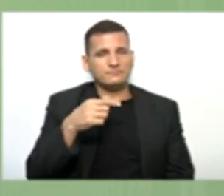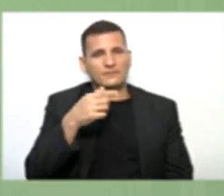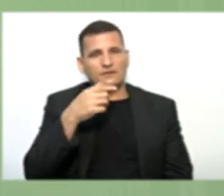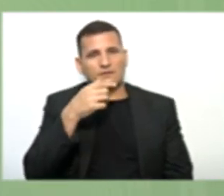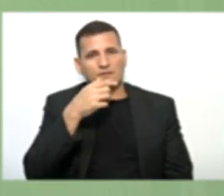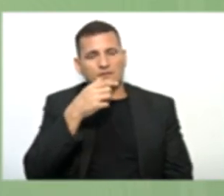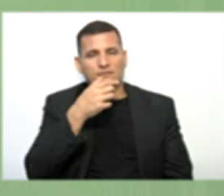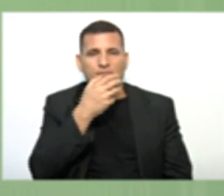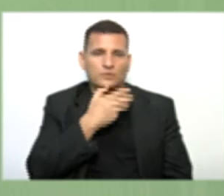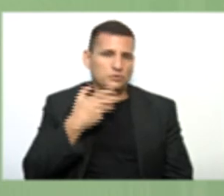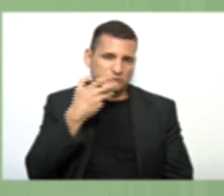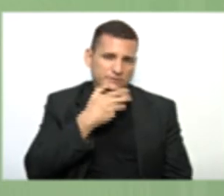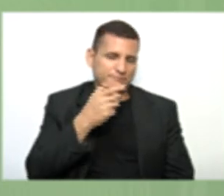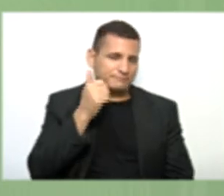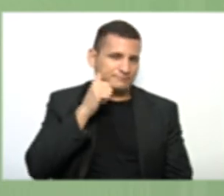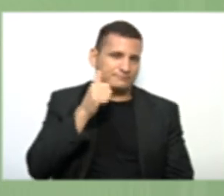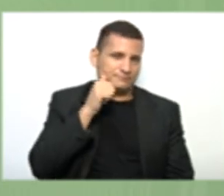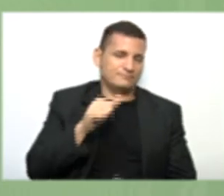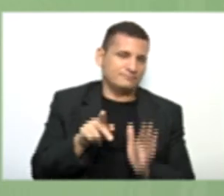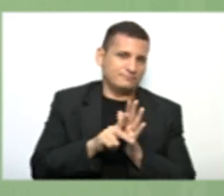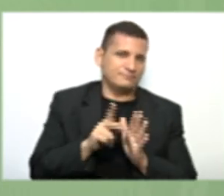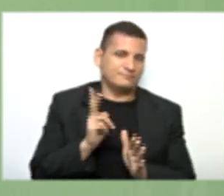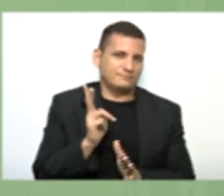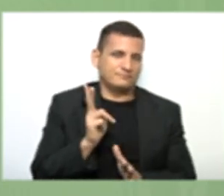Simara, né? Quem é que sabe aí, né? Com certeza.